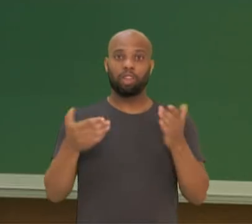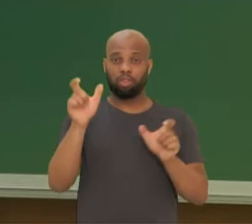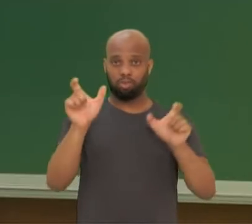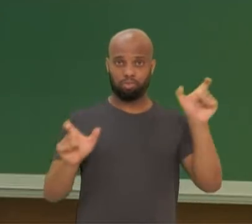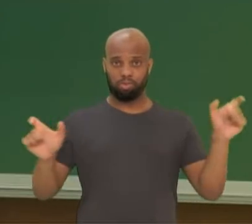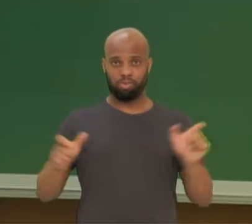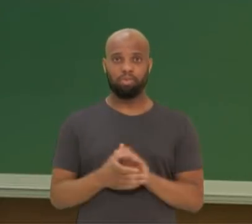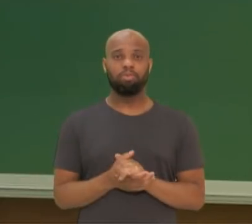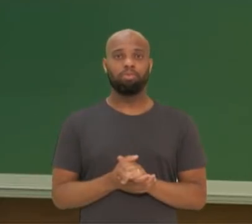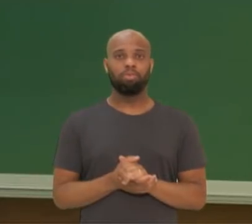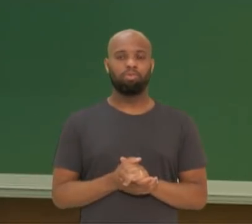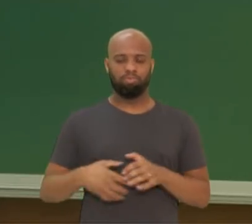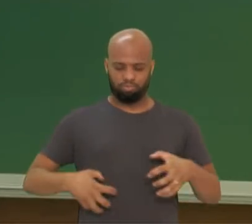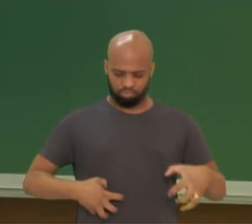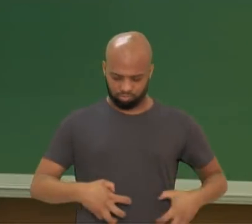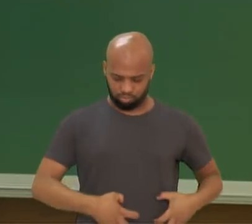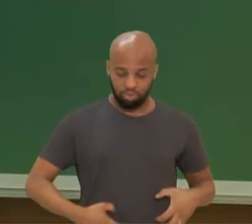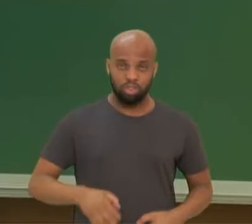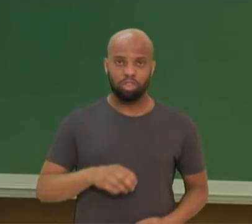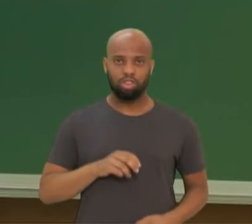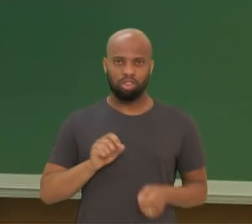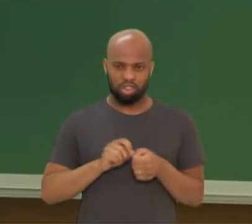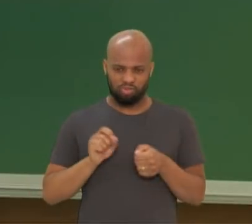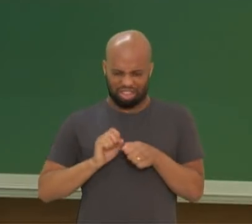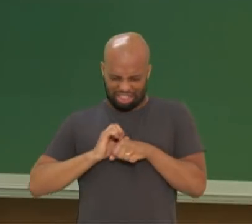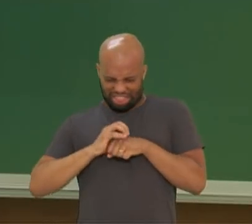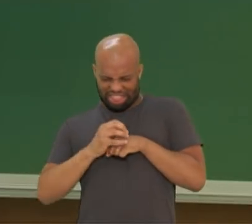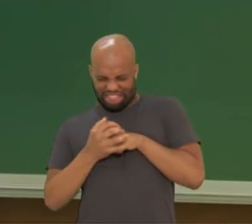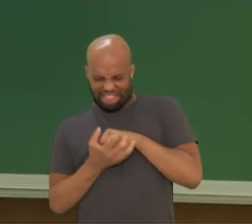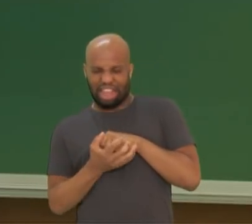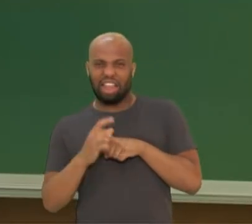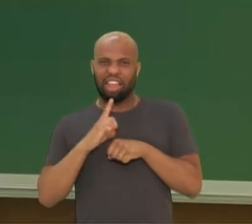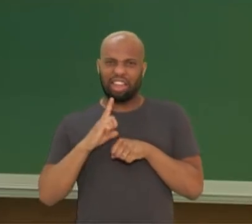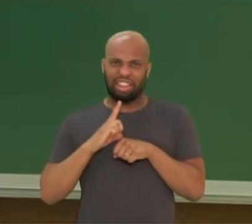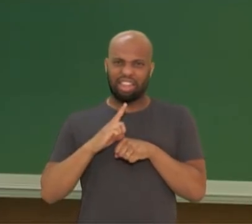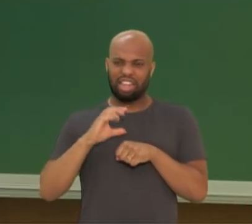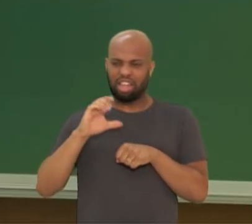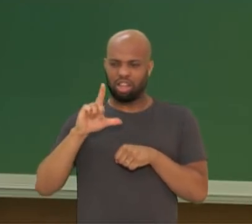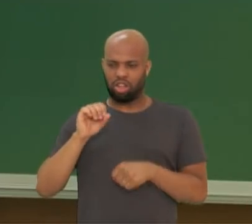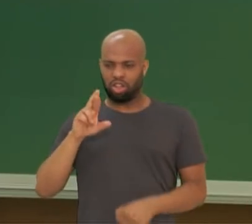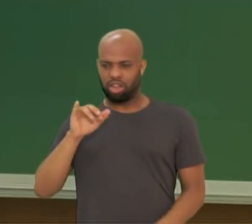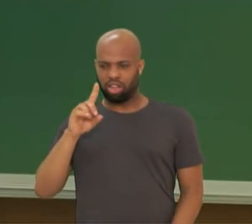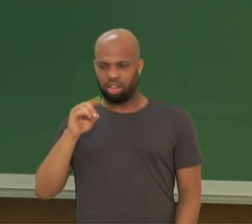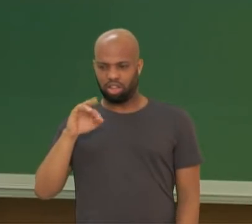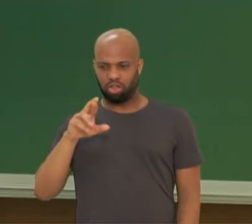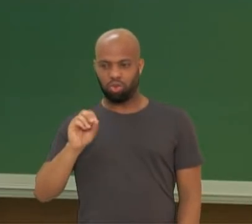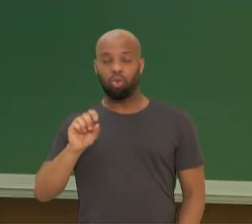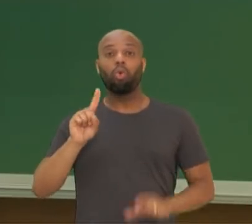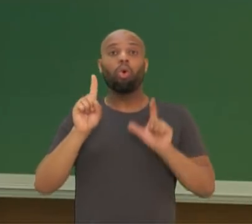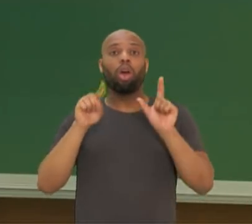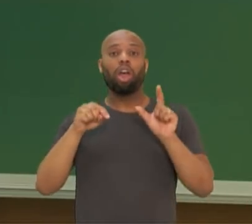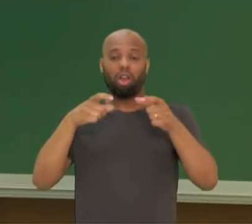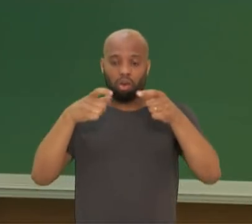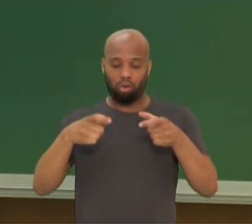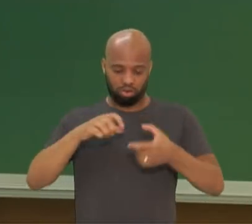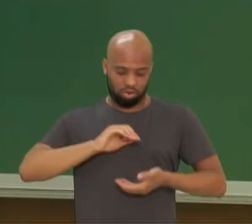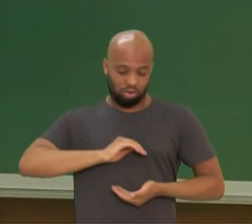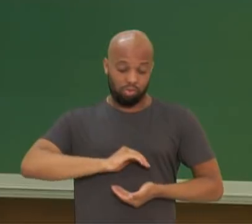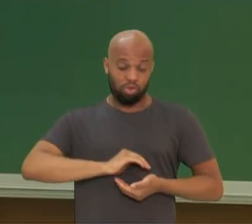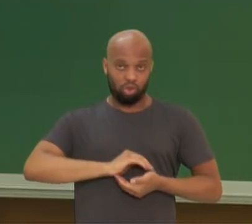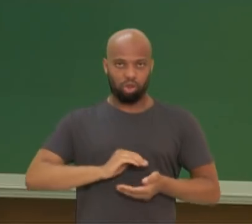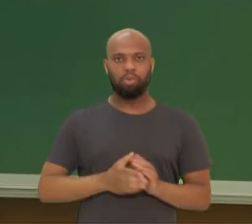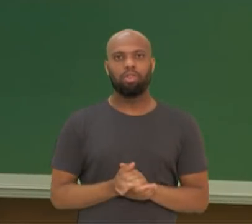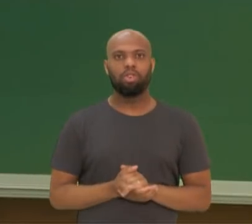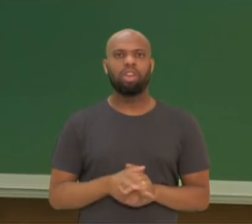Então, o órgão que produz o suco gástrico, né, que é composto de ácido clorídrico, é o nosso estômago. E o